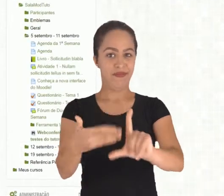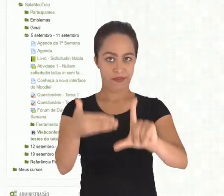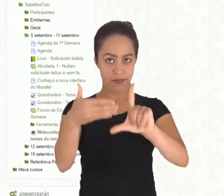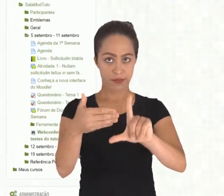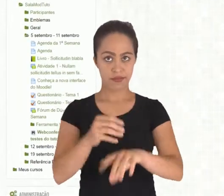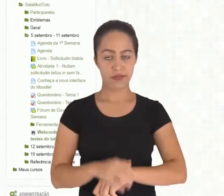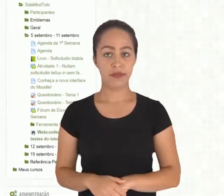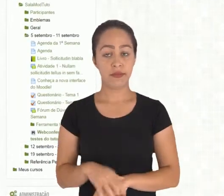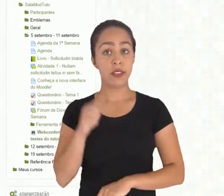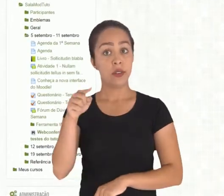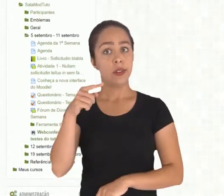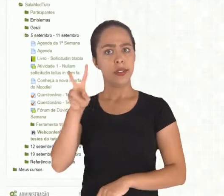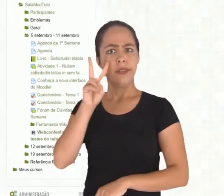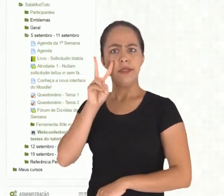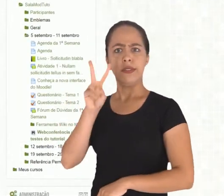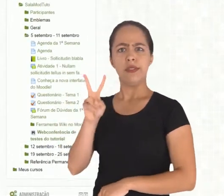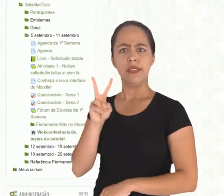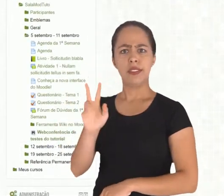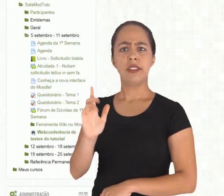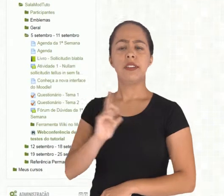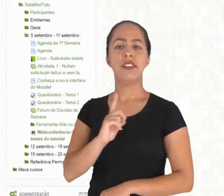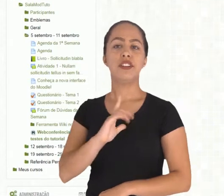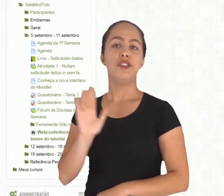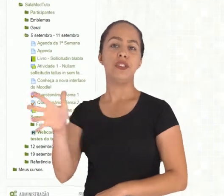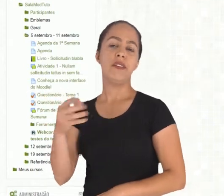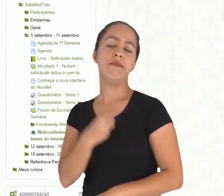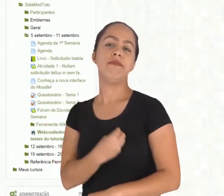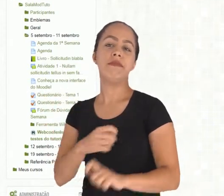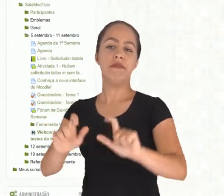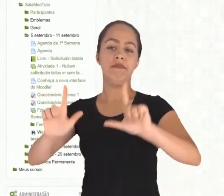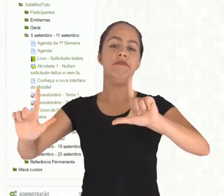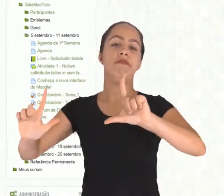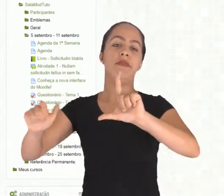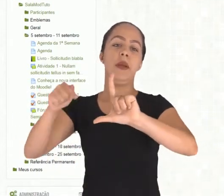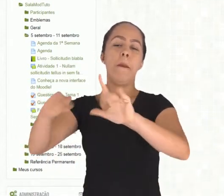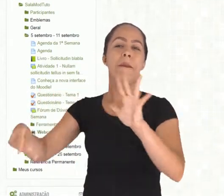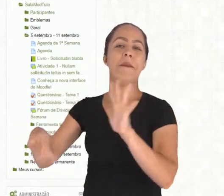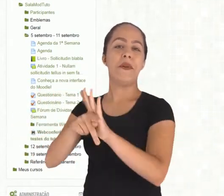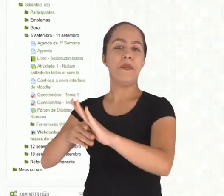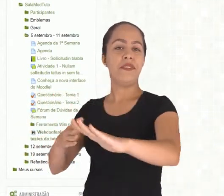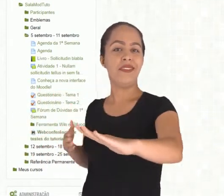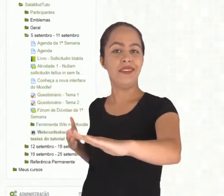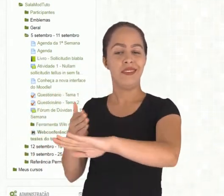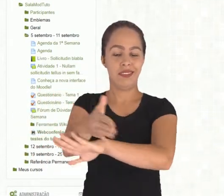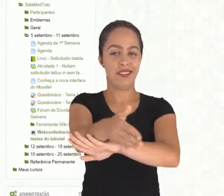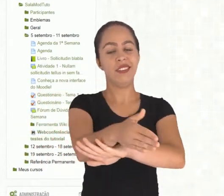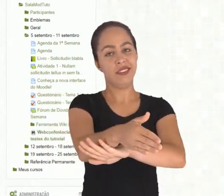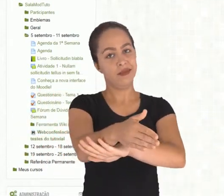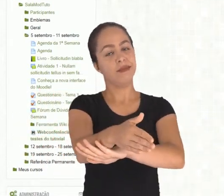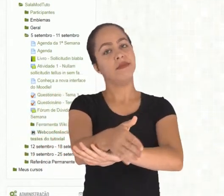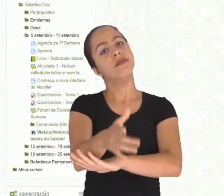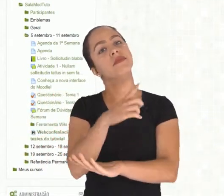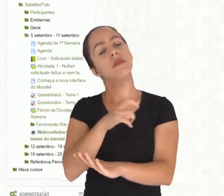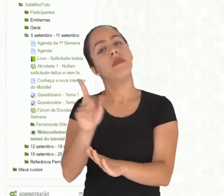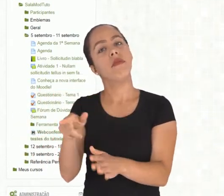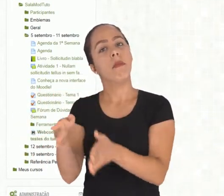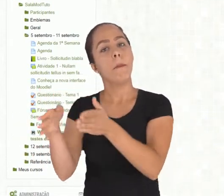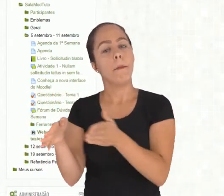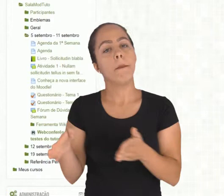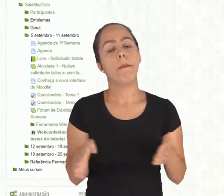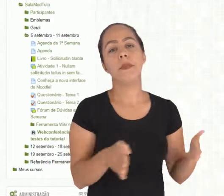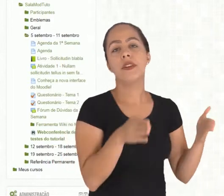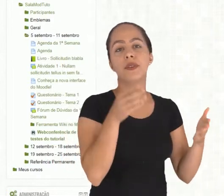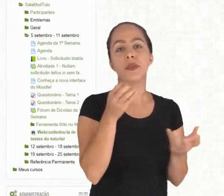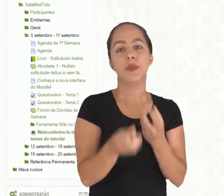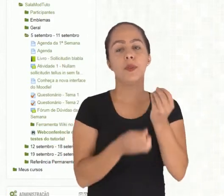nessa atividade e vai ver que aqui já está o botão para entrar na sessão aí é só seguir os passos lá dependendo do